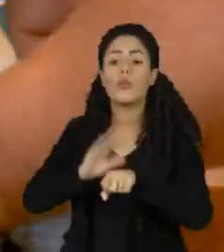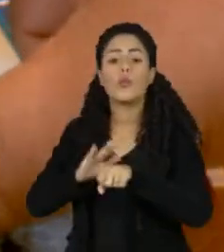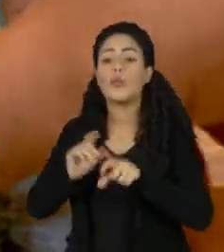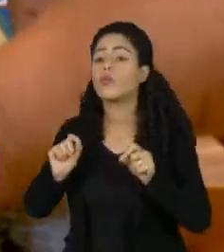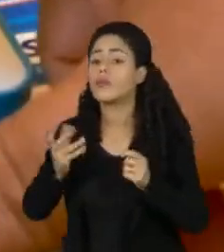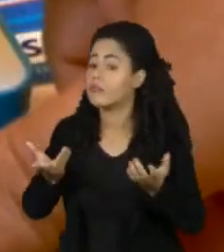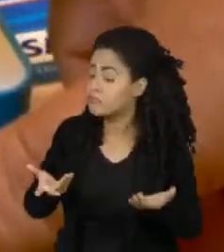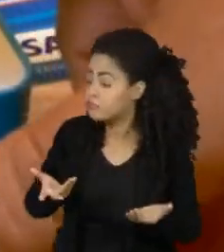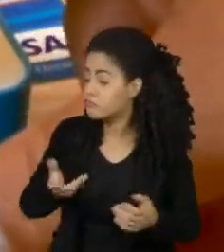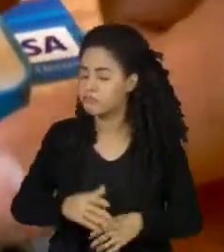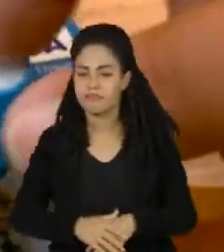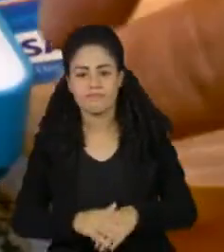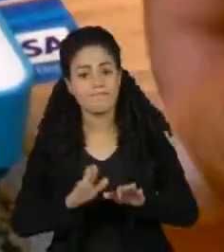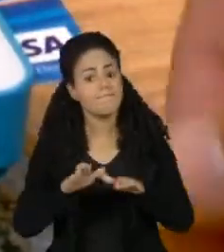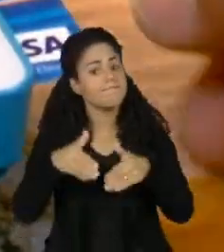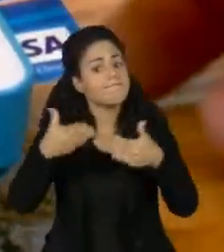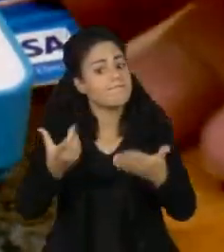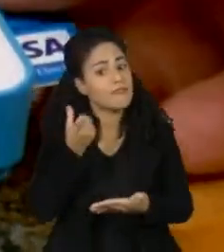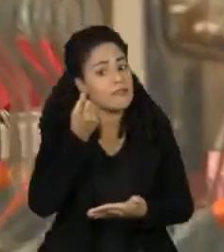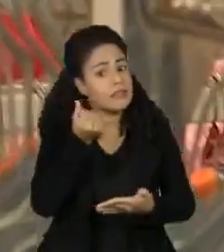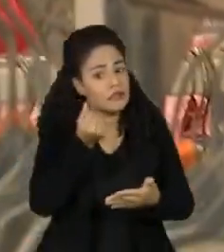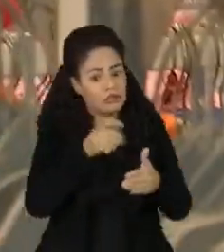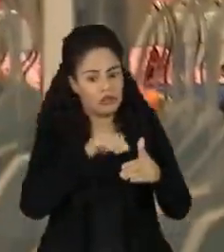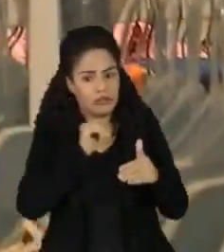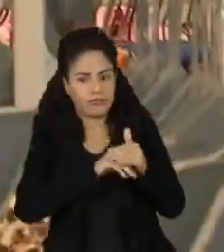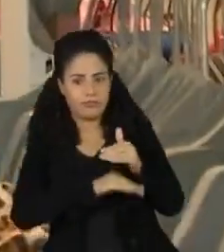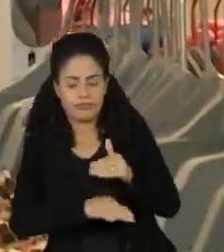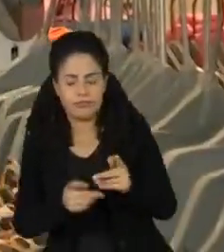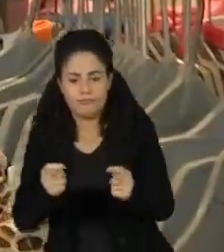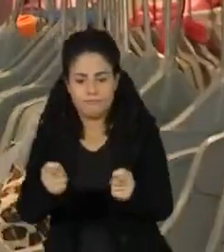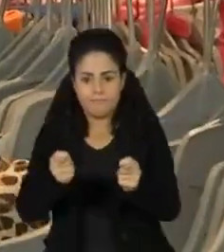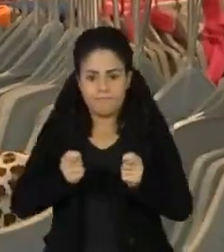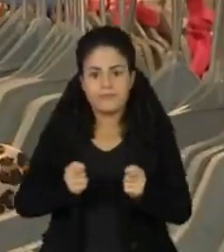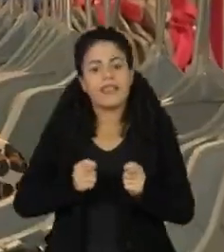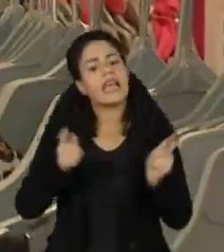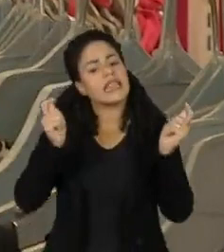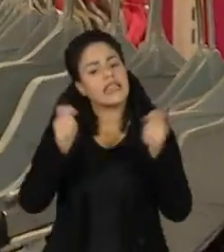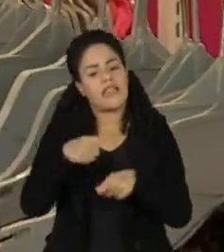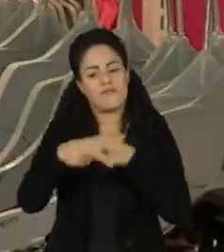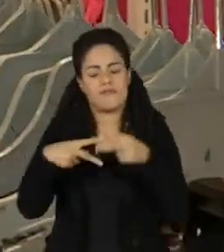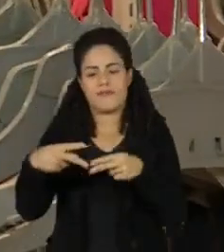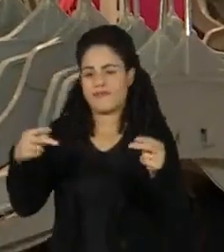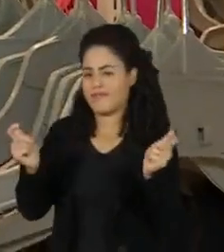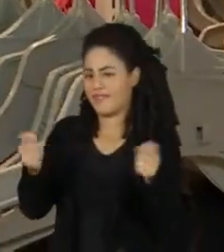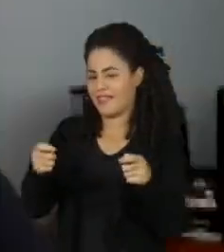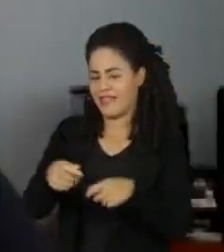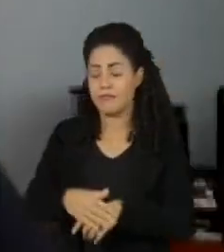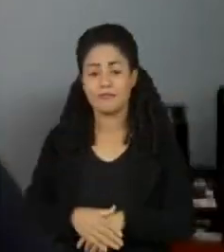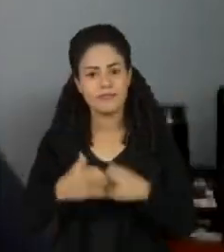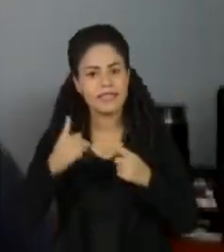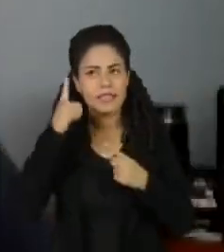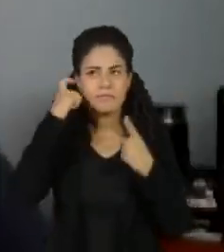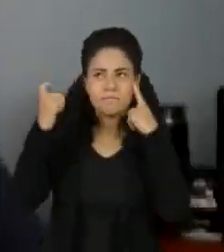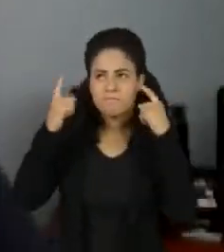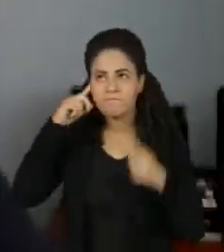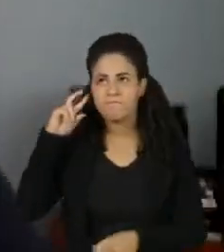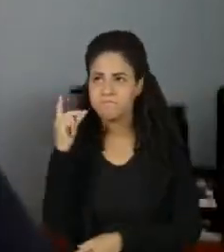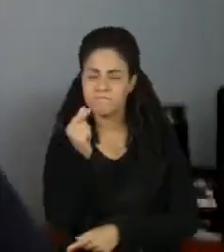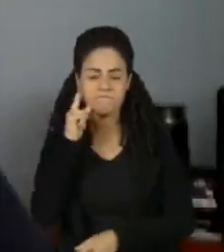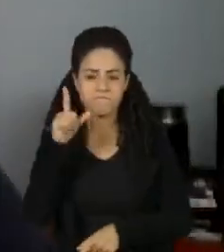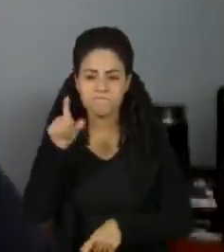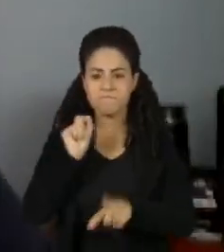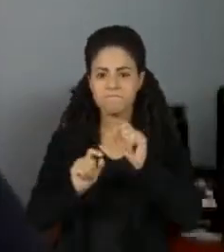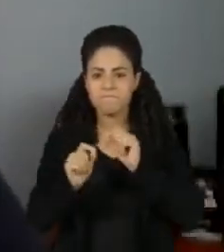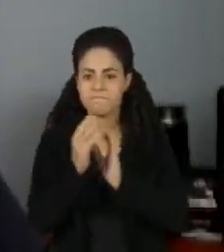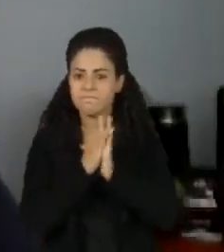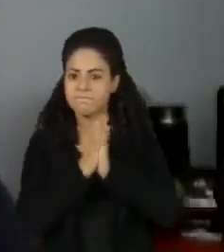coisa. Mas apesar do dinheiro contado, ainda é possível presentear nesse Natal. Seja criativo, né? Nem sempre aquilo